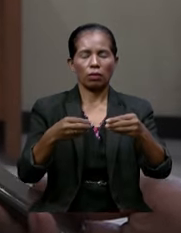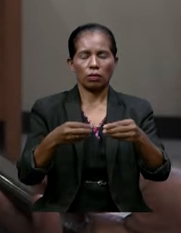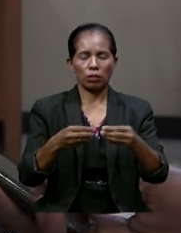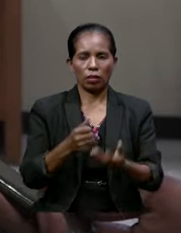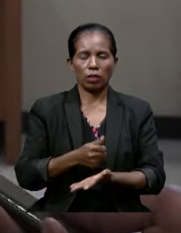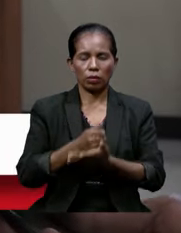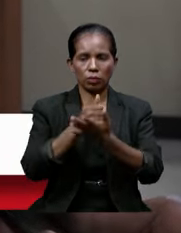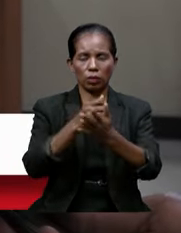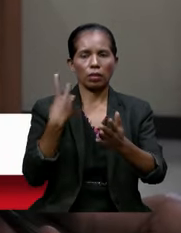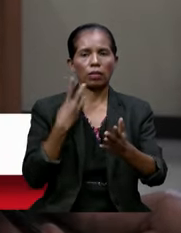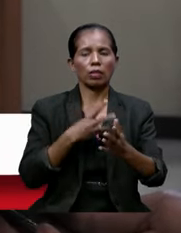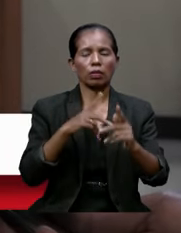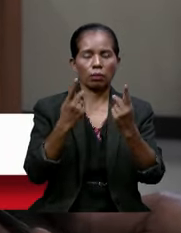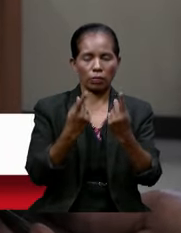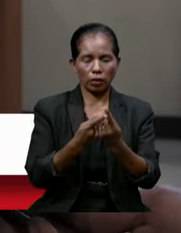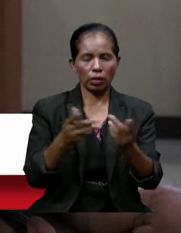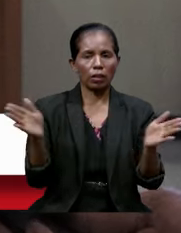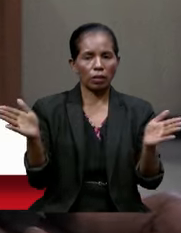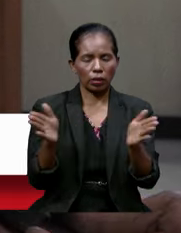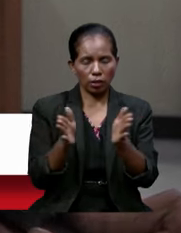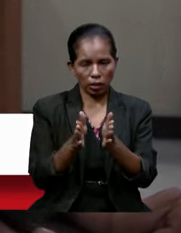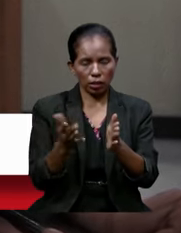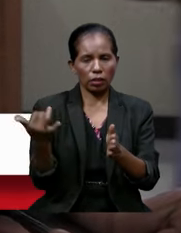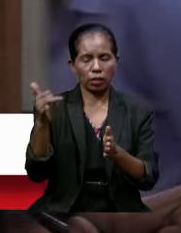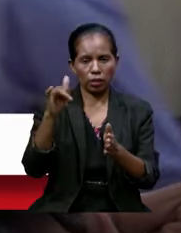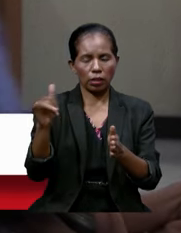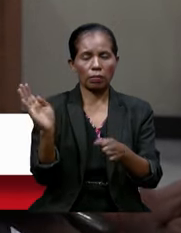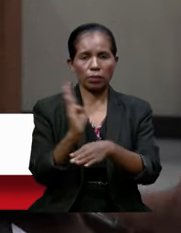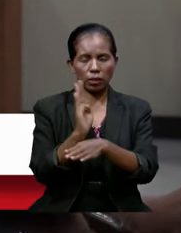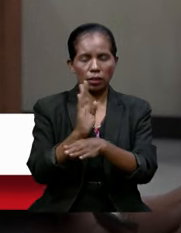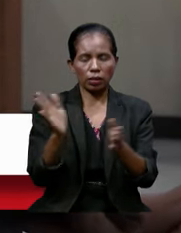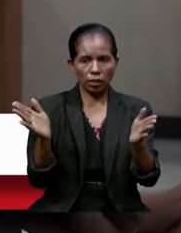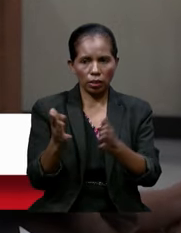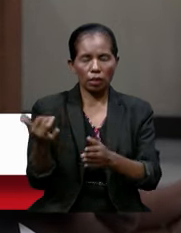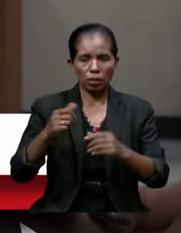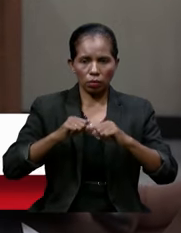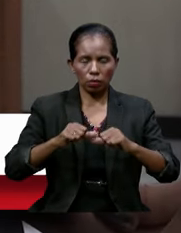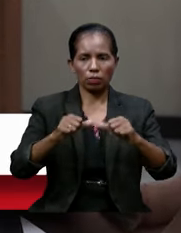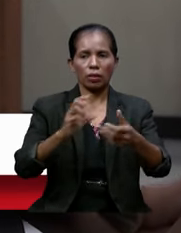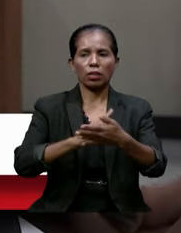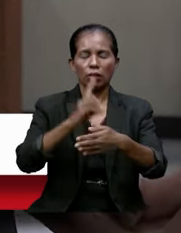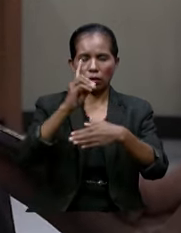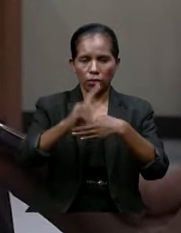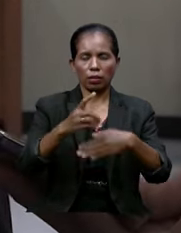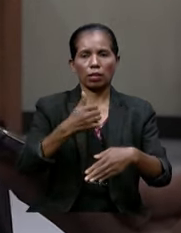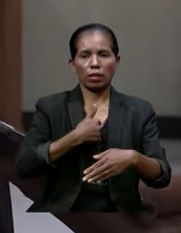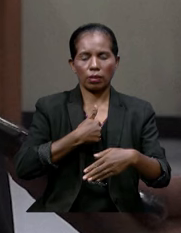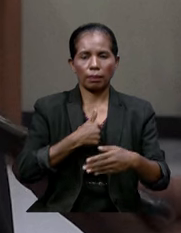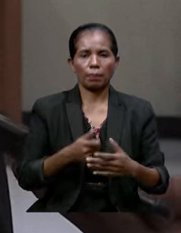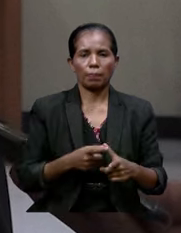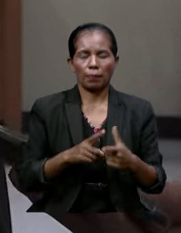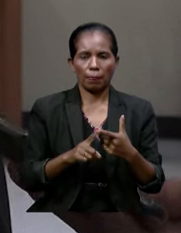ita nia setor micro, pequena, e média empresa, serne, para tu continua a desenvolve an. E